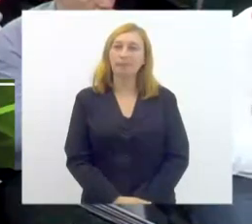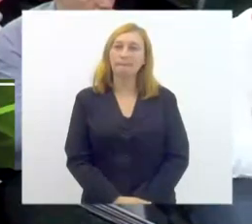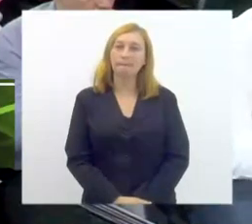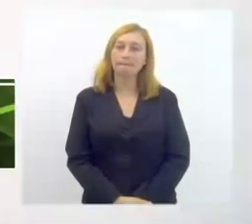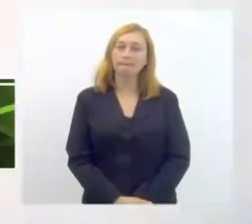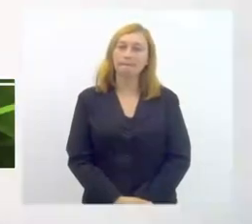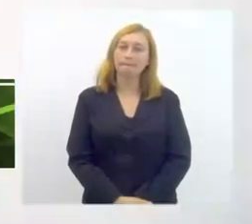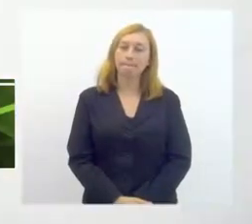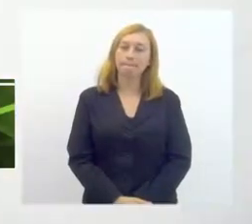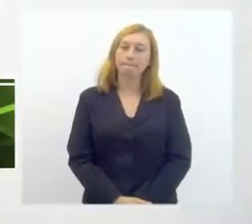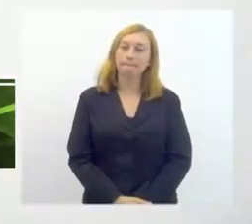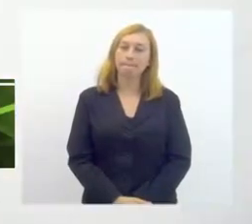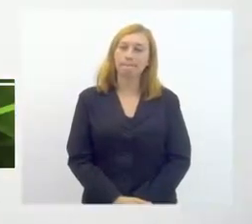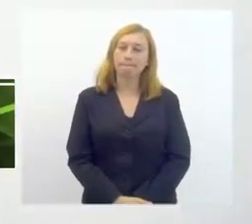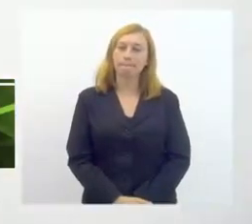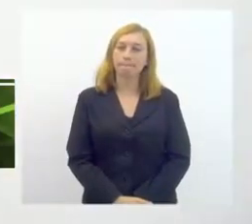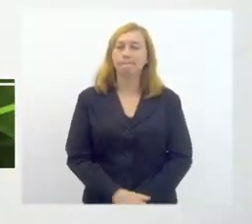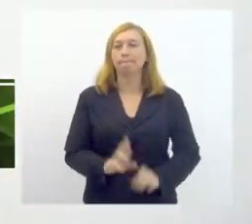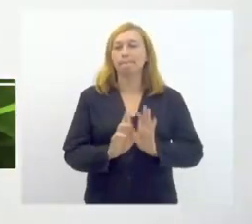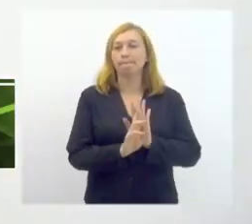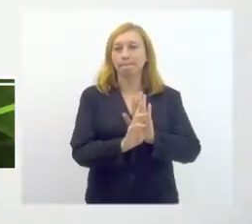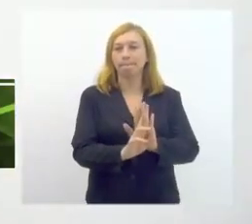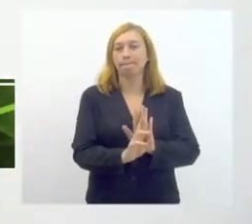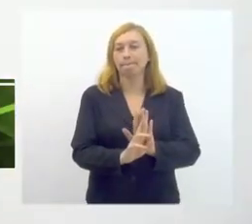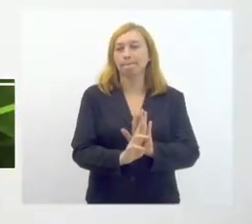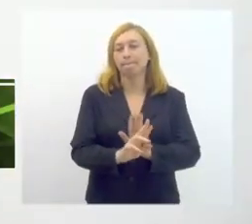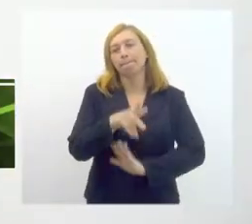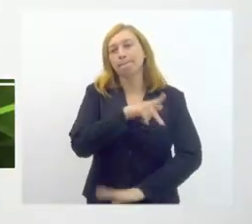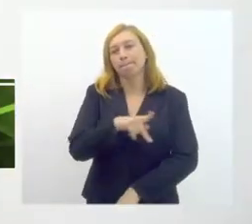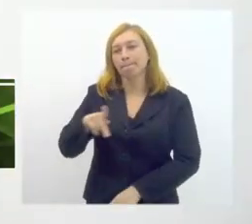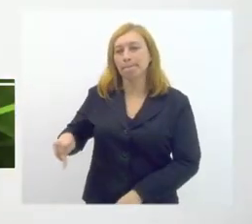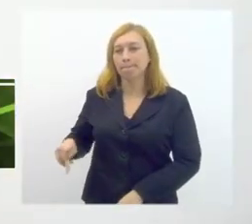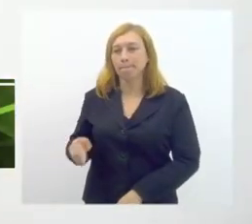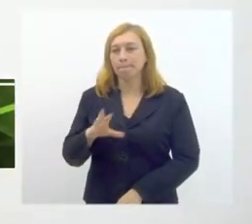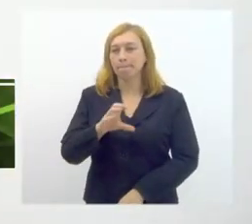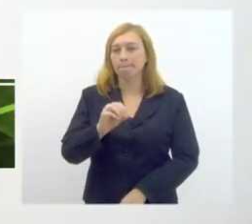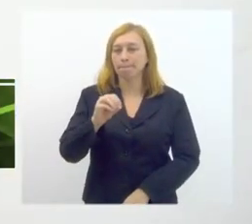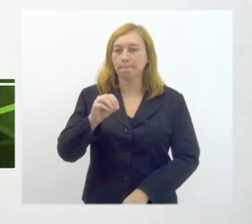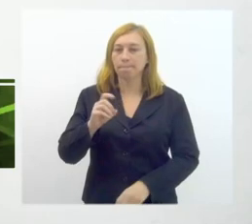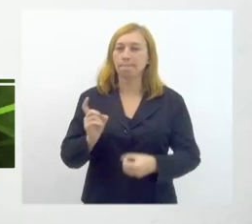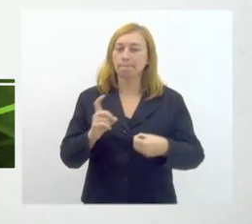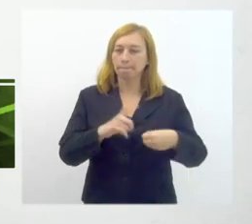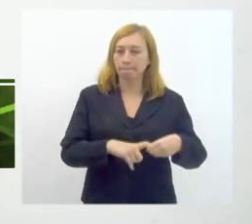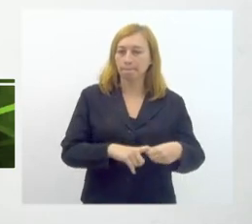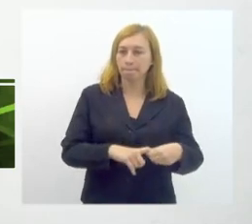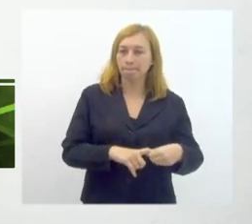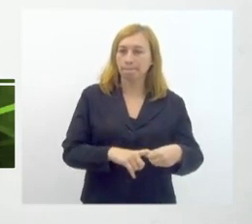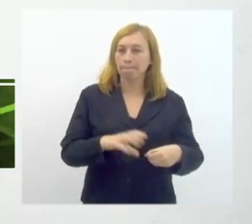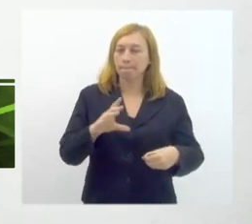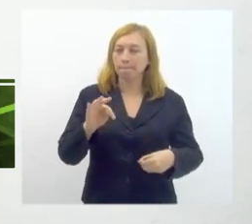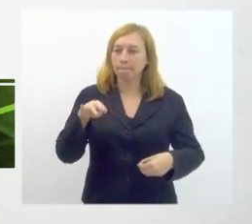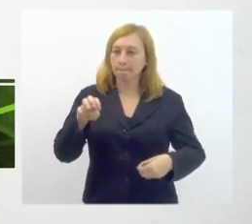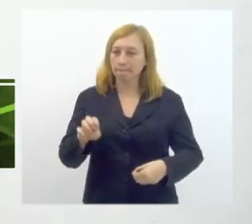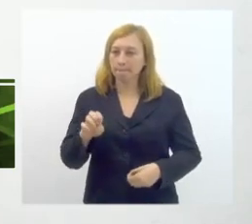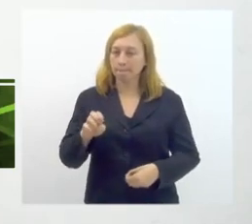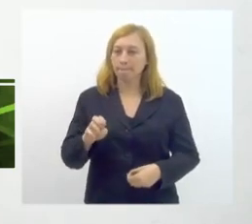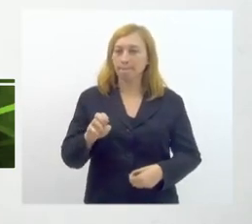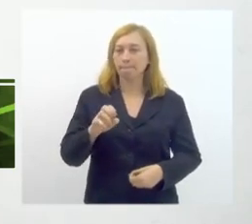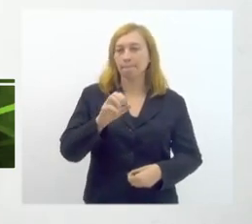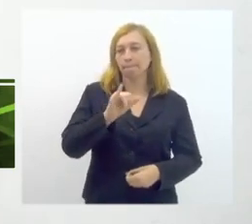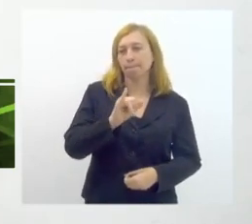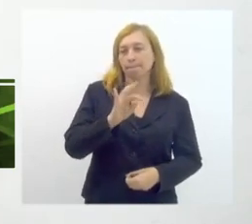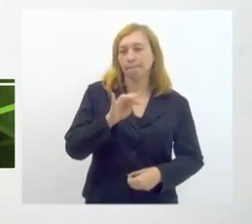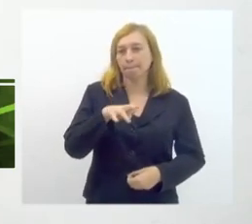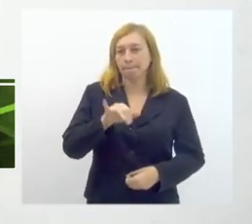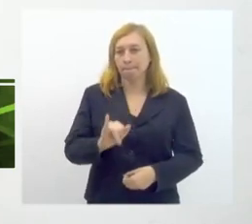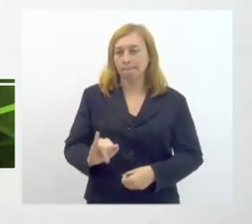Na sequência, representando o presidente do consórcio Conleste, o prefeito do município de Itaboraí, senhor Marcelo